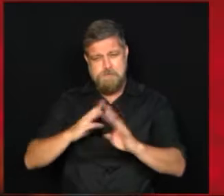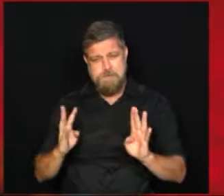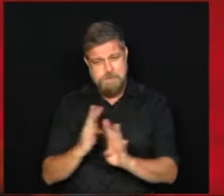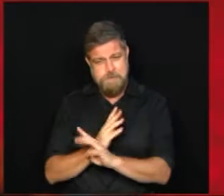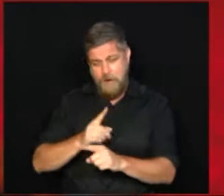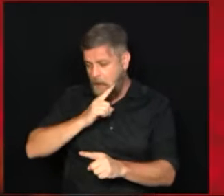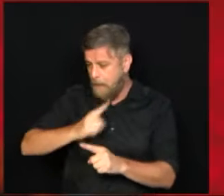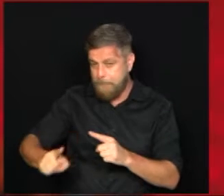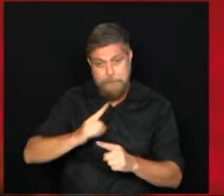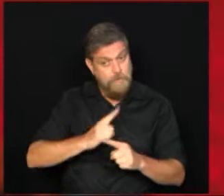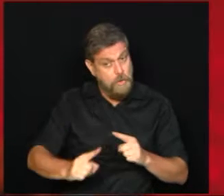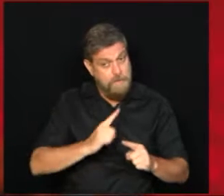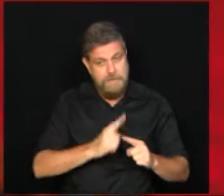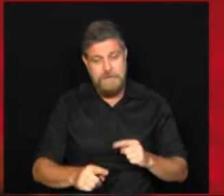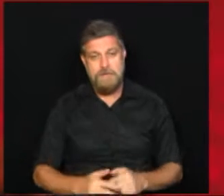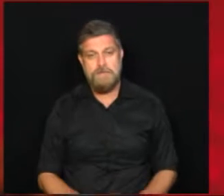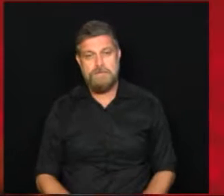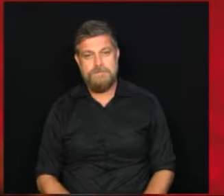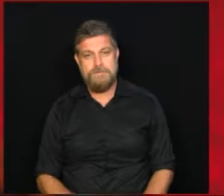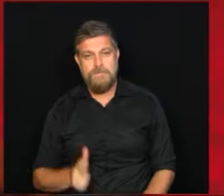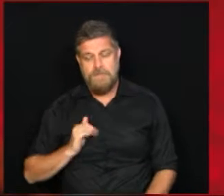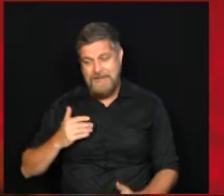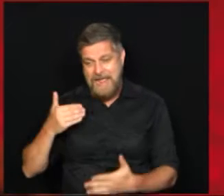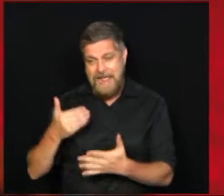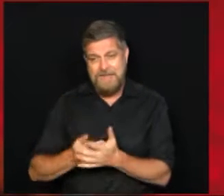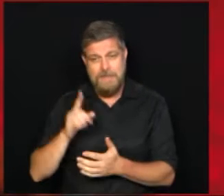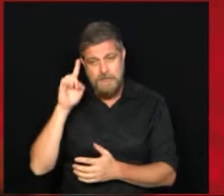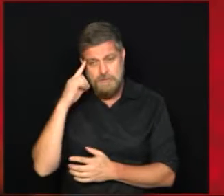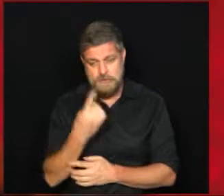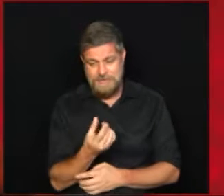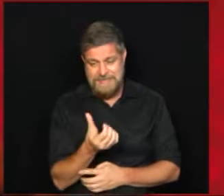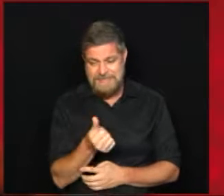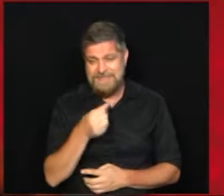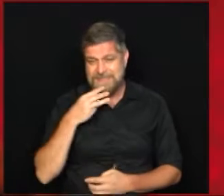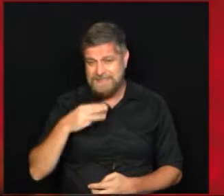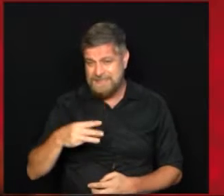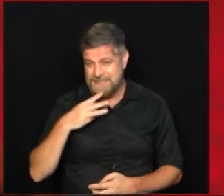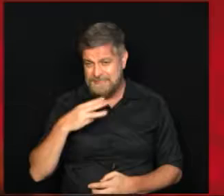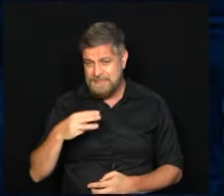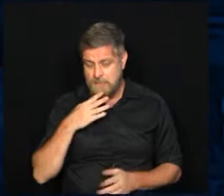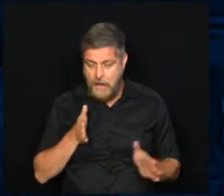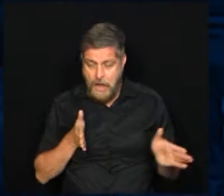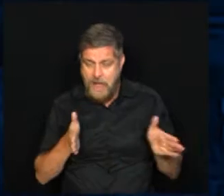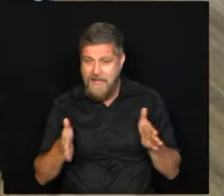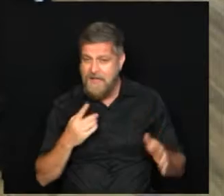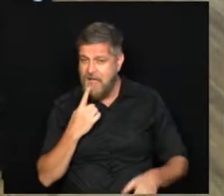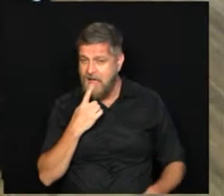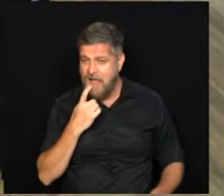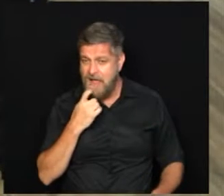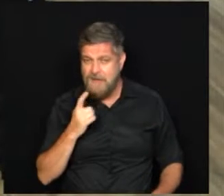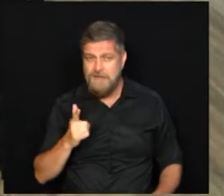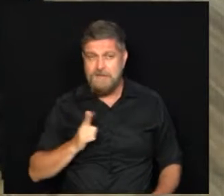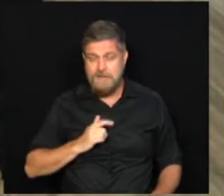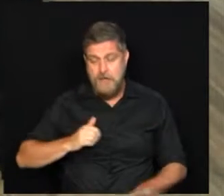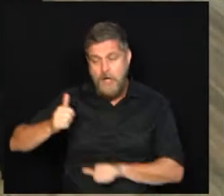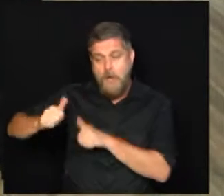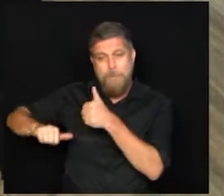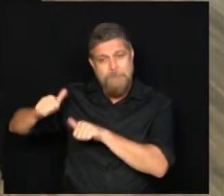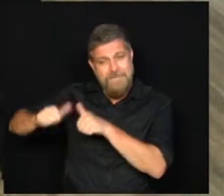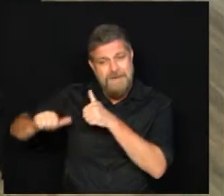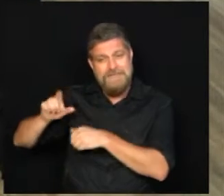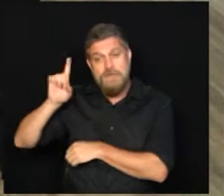proibida na nossa cidade portanto até o dia 16 de Março esta fase vermelha com uma reavaliação